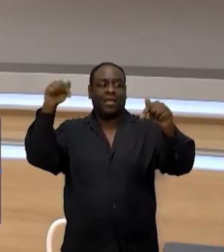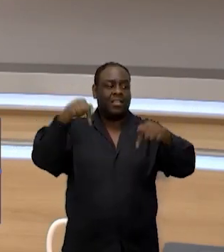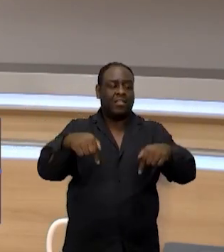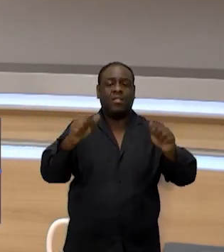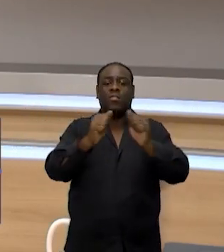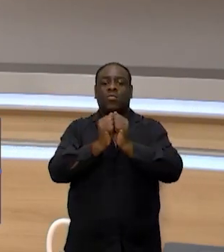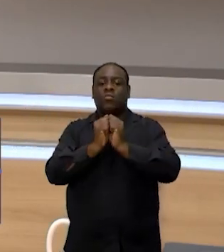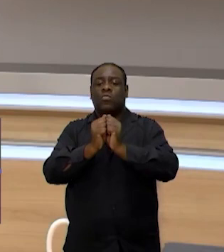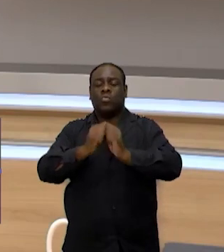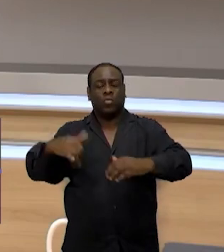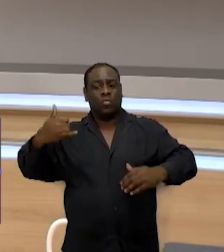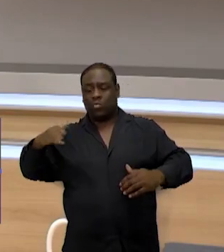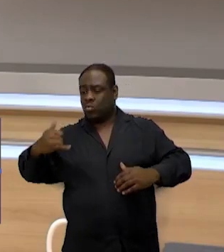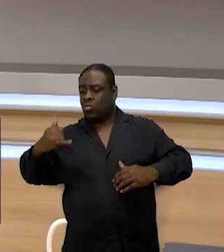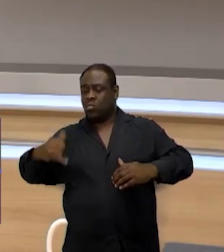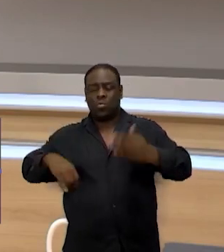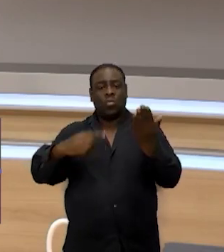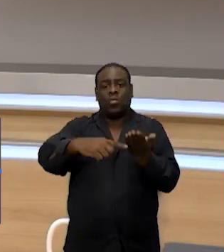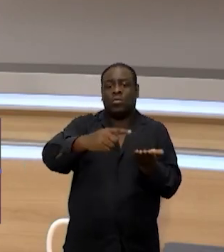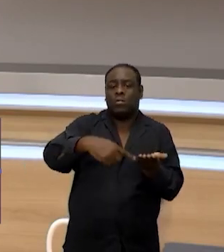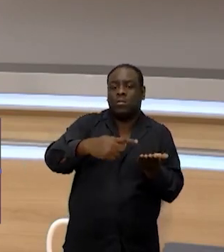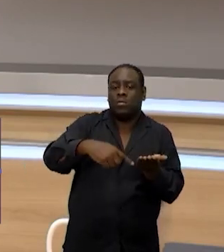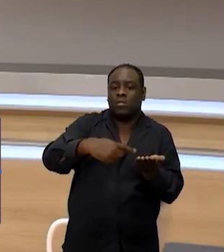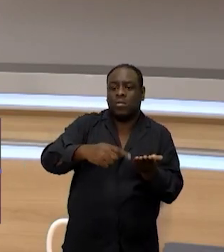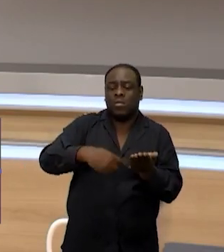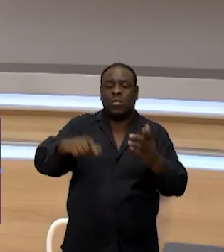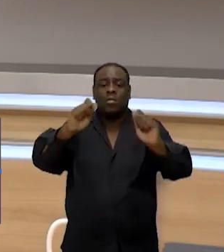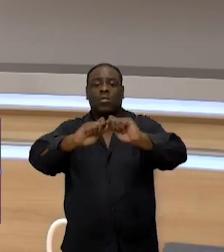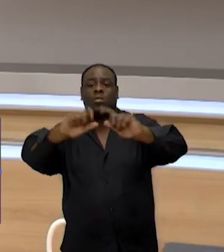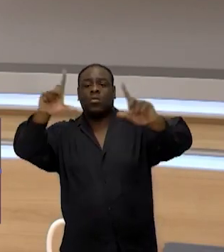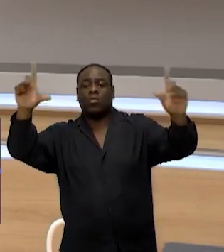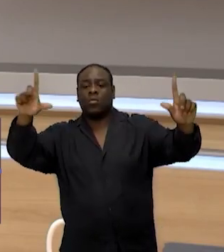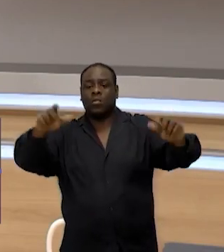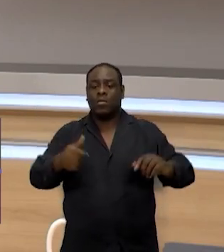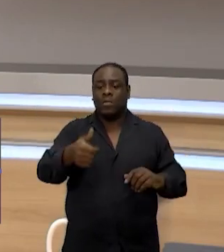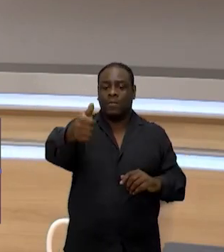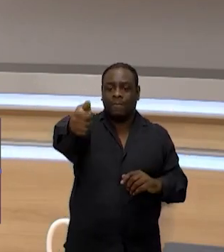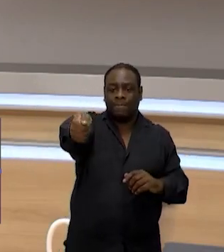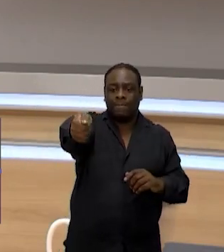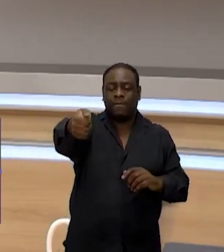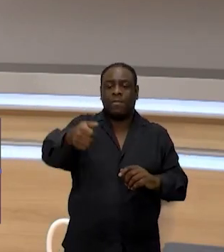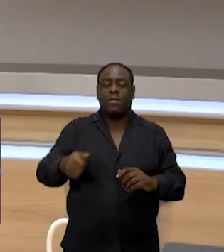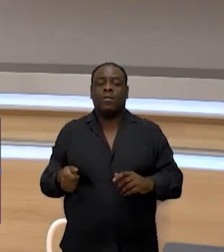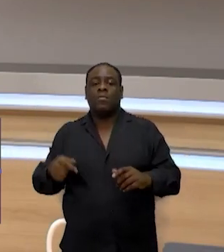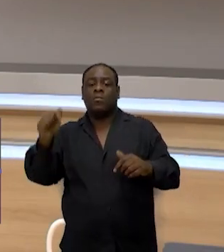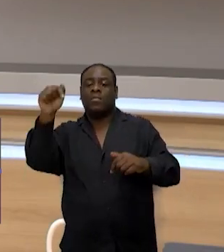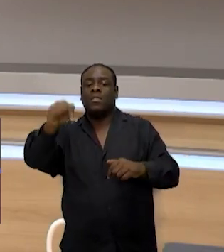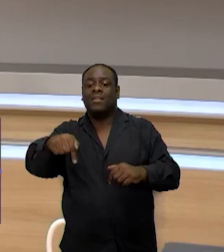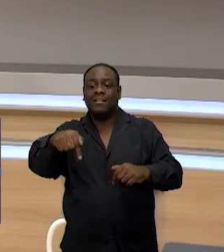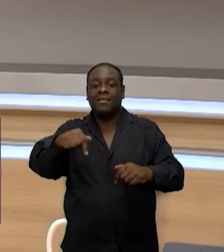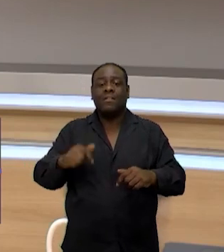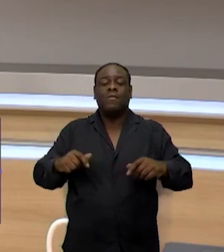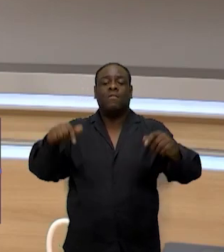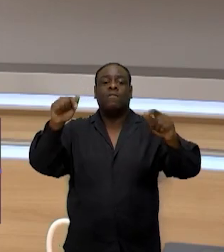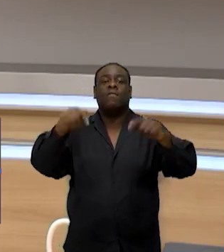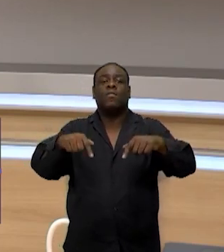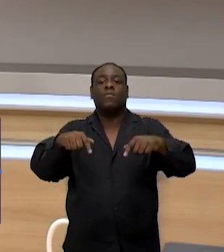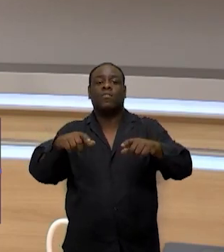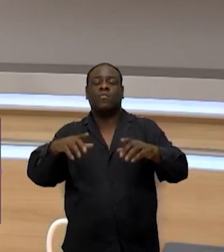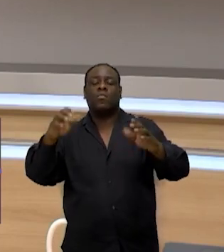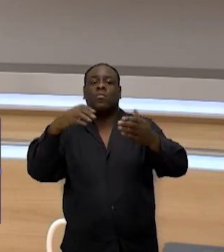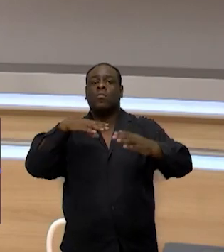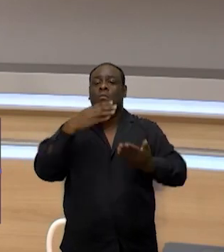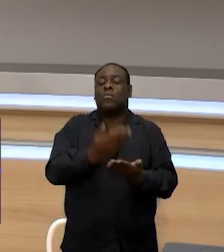pega o celular, pega o caderno, liga a televisão no canal adequado, acompanha pela TV por aqui e vamos para mais uma aula de